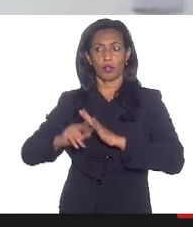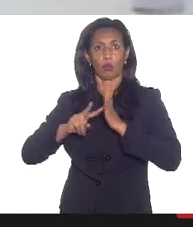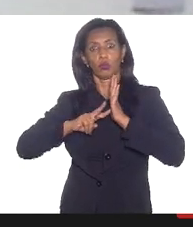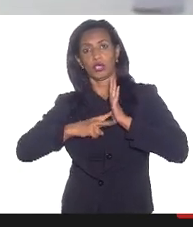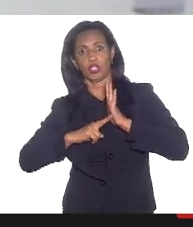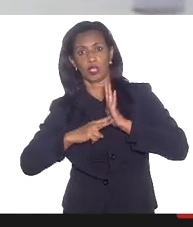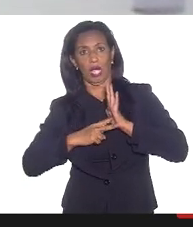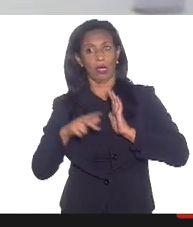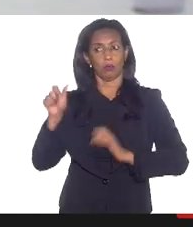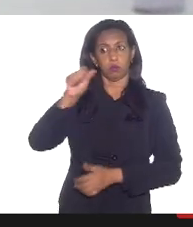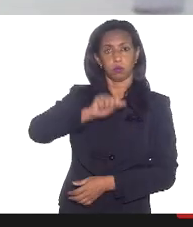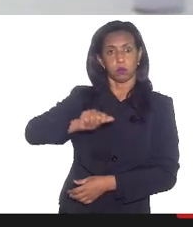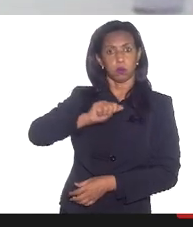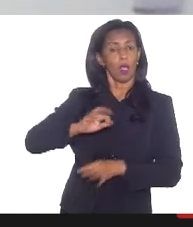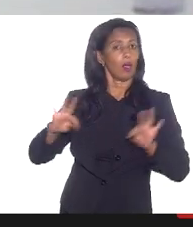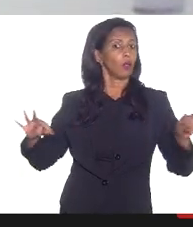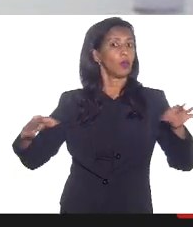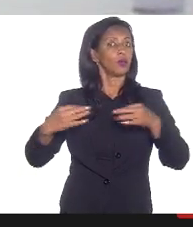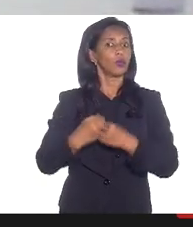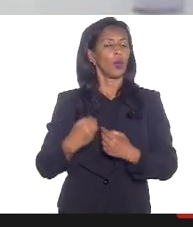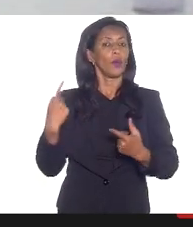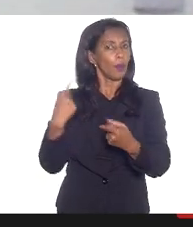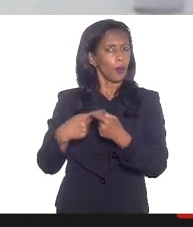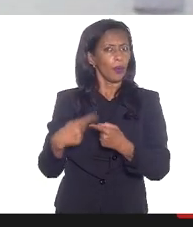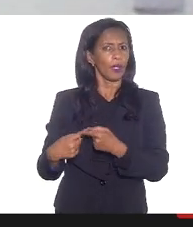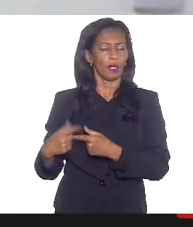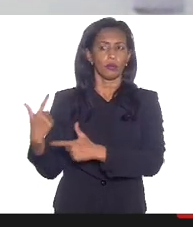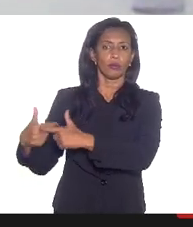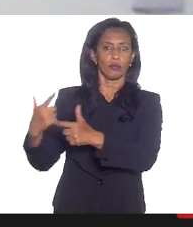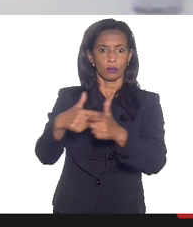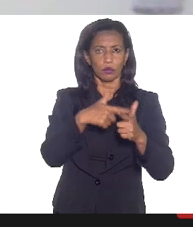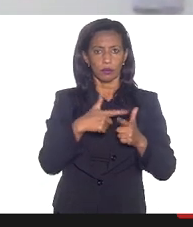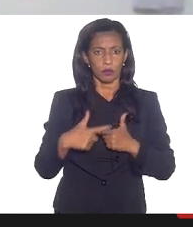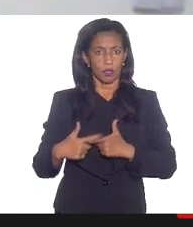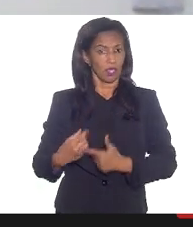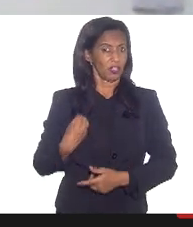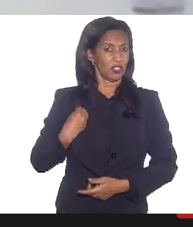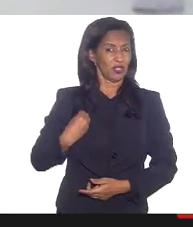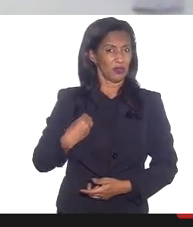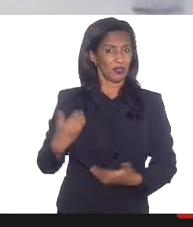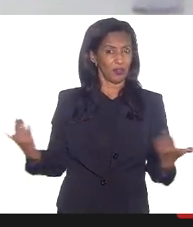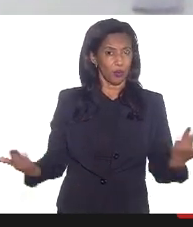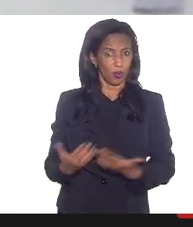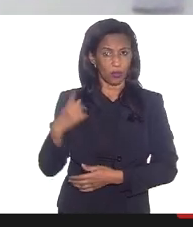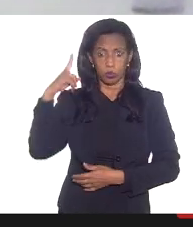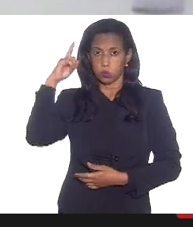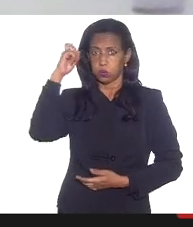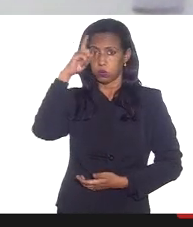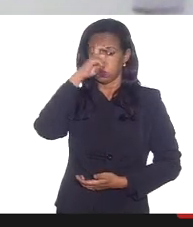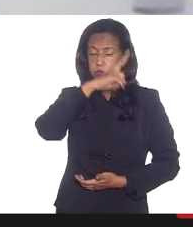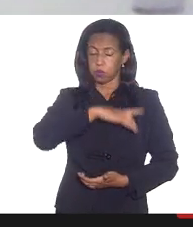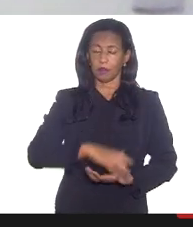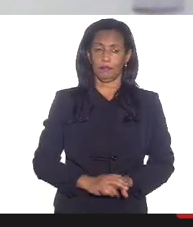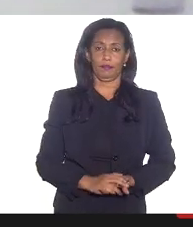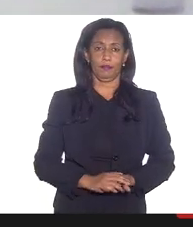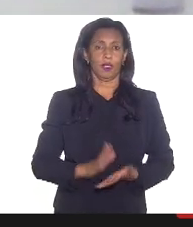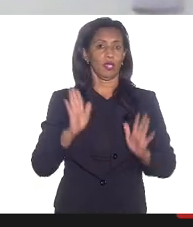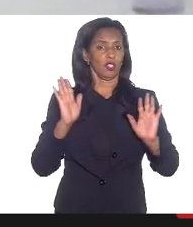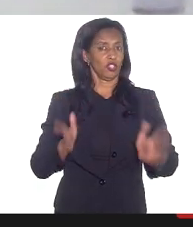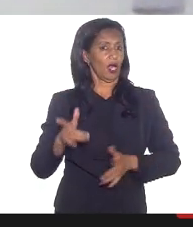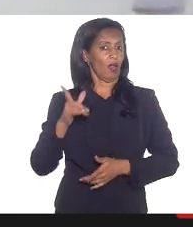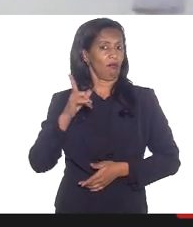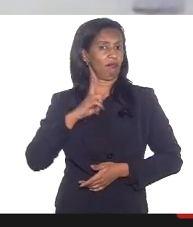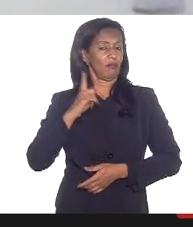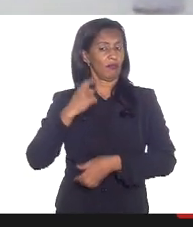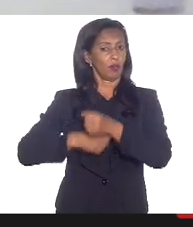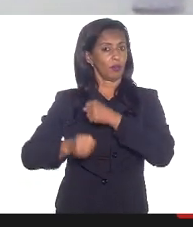sindicatos, porque as circunstâncias que a gente enfrenta na educação são muito graves. A gente já teve no ano